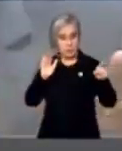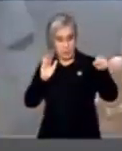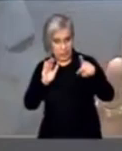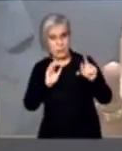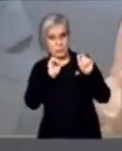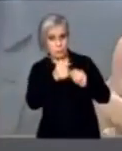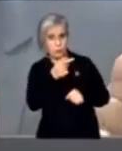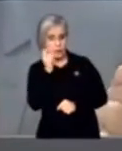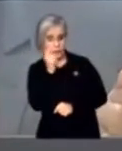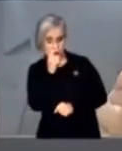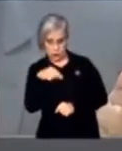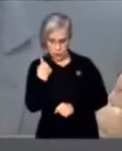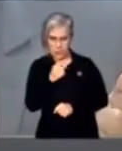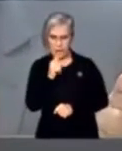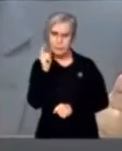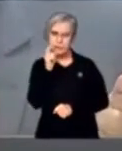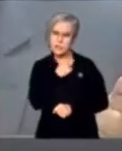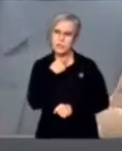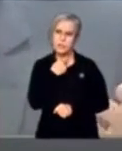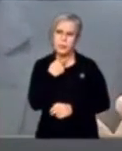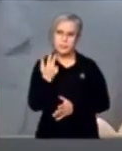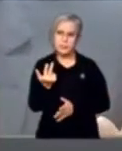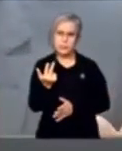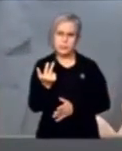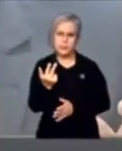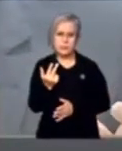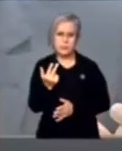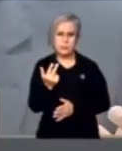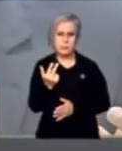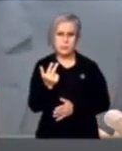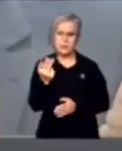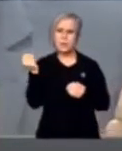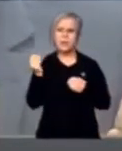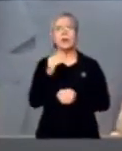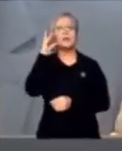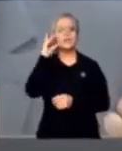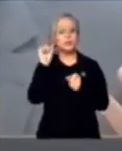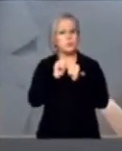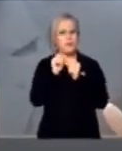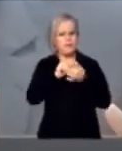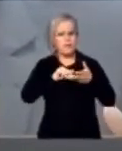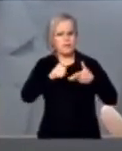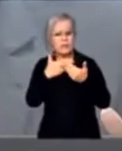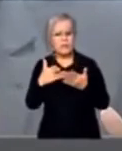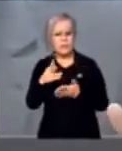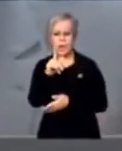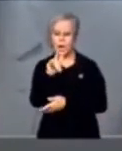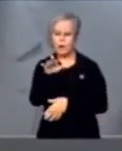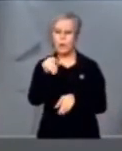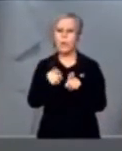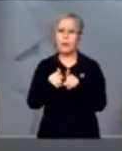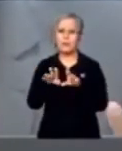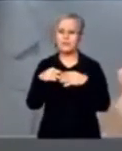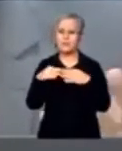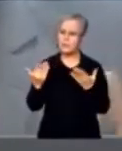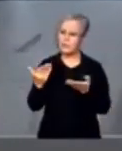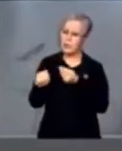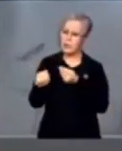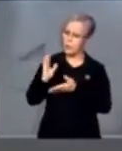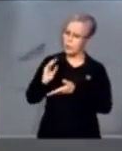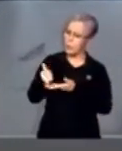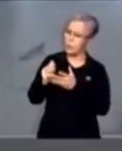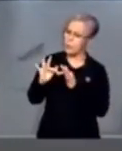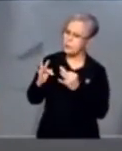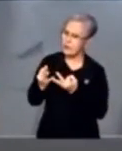fez tanto, o Lula também. Bolsa Família, olha aí as escolas técnicas. Quem é que pode desmerecer?